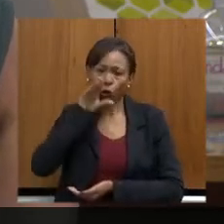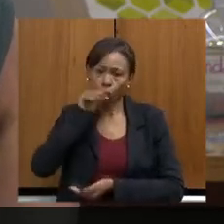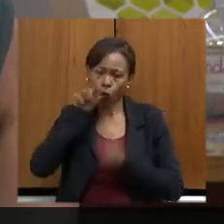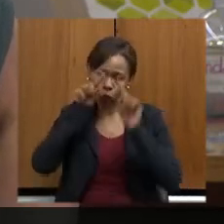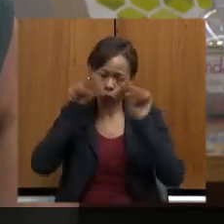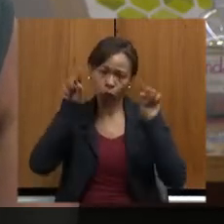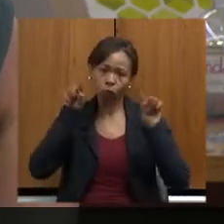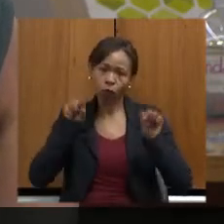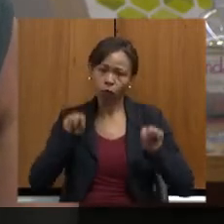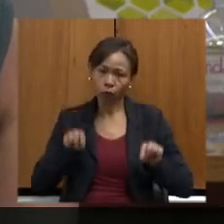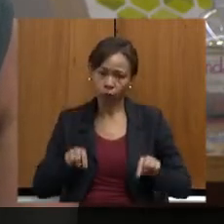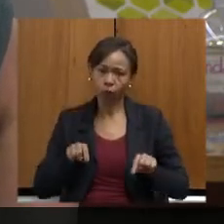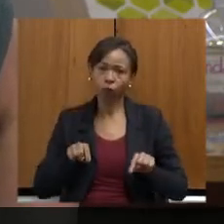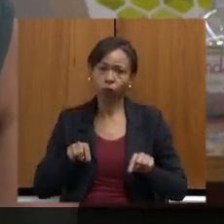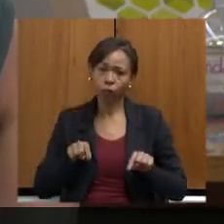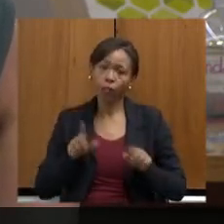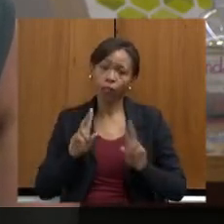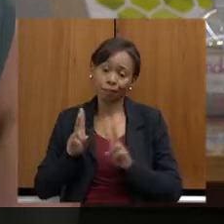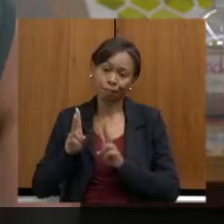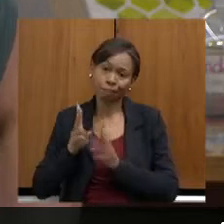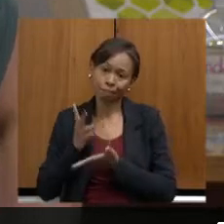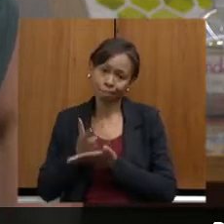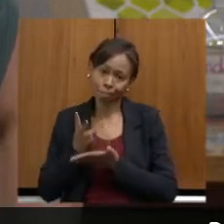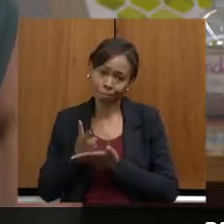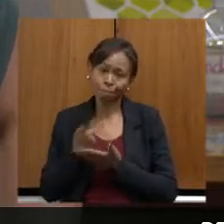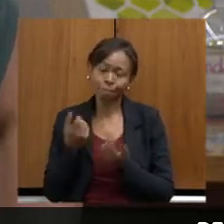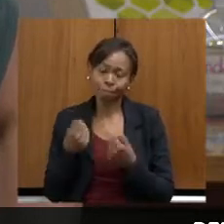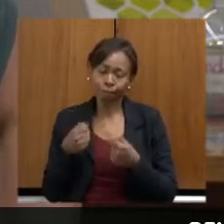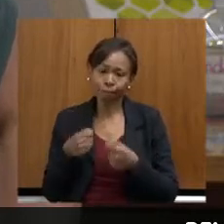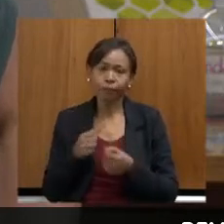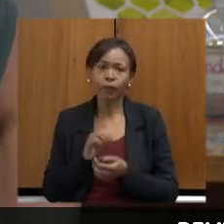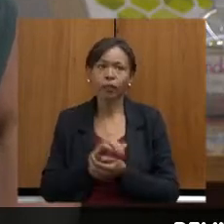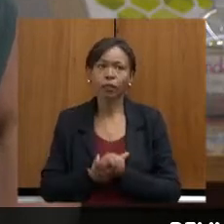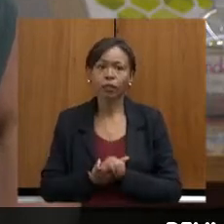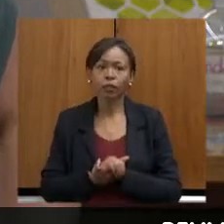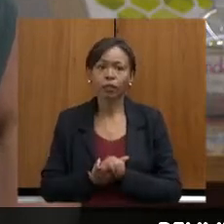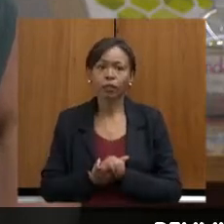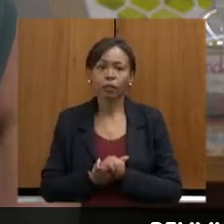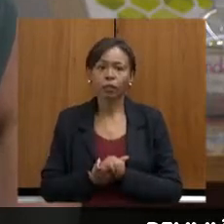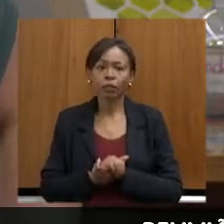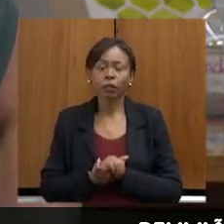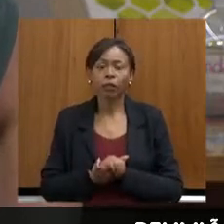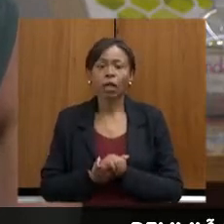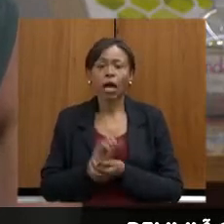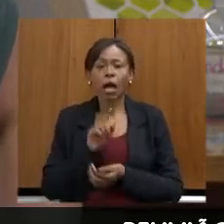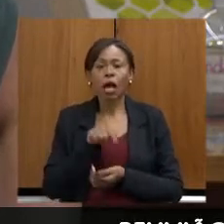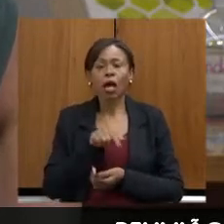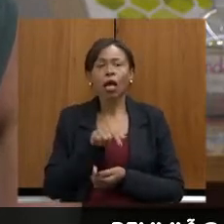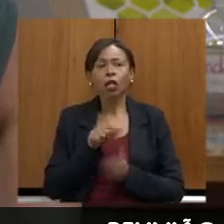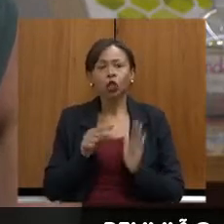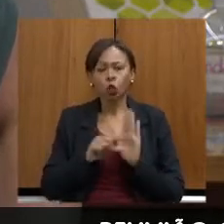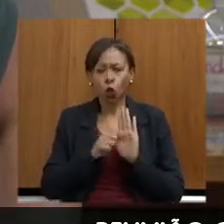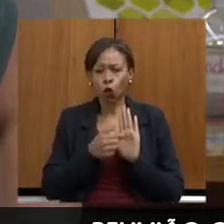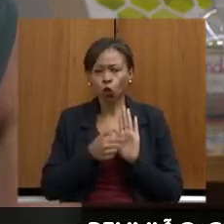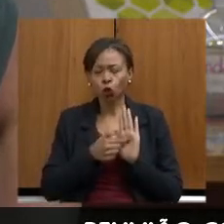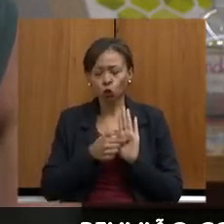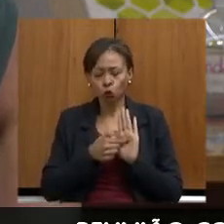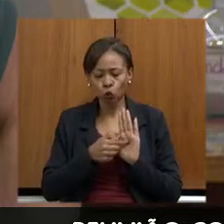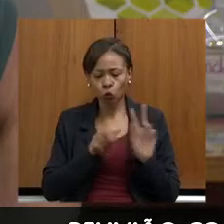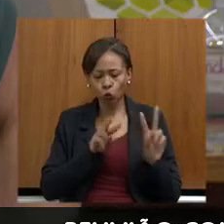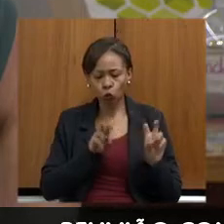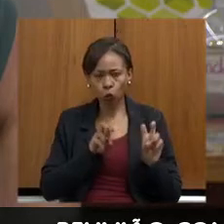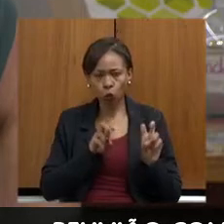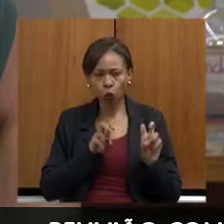a gente tem que manter a Então isso é com relação ao item auxílios mas eu espero que